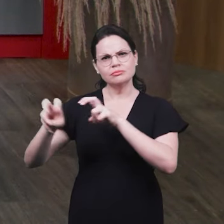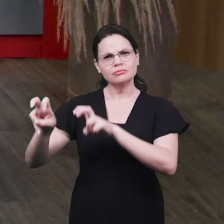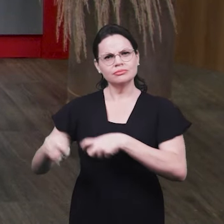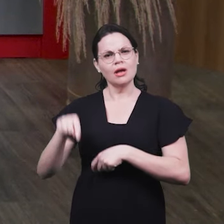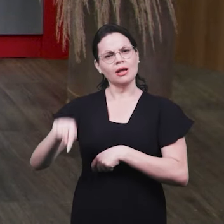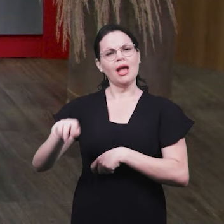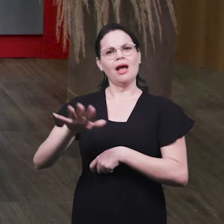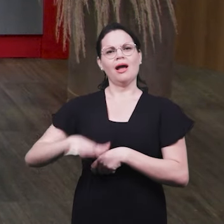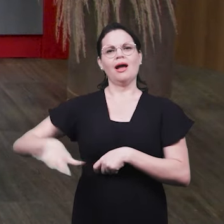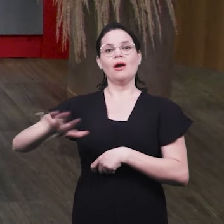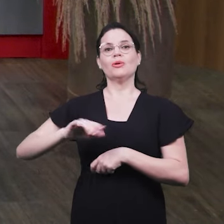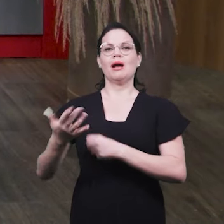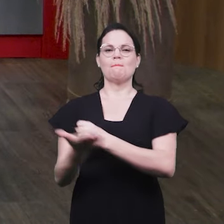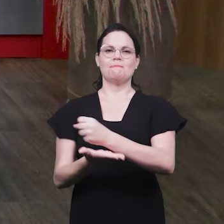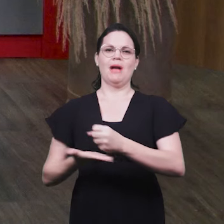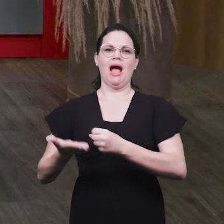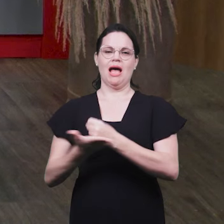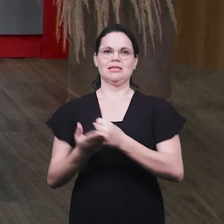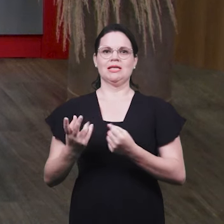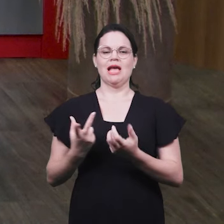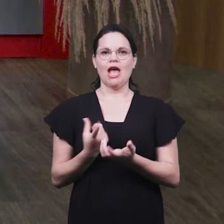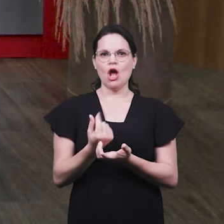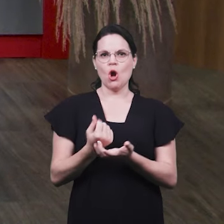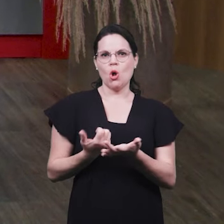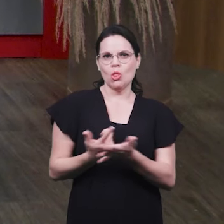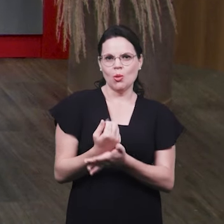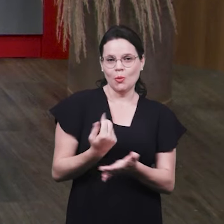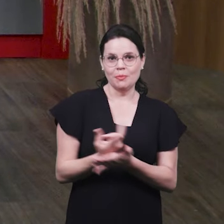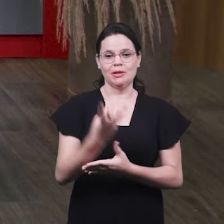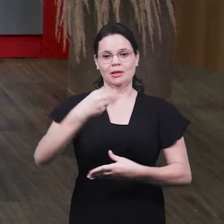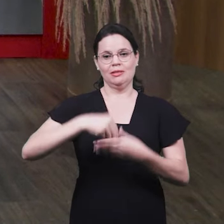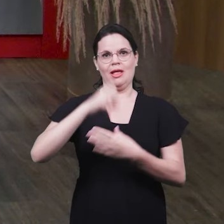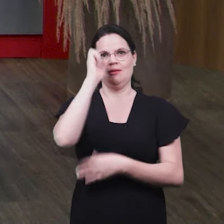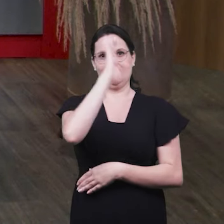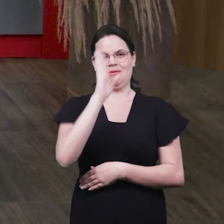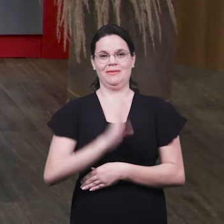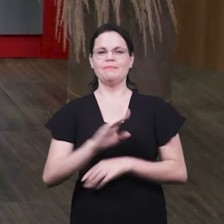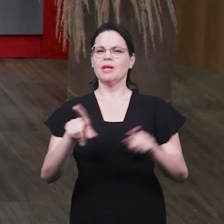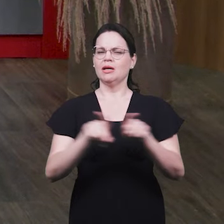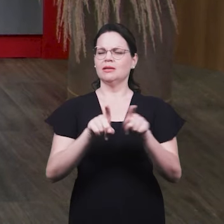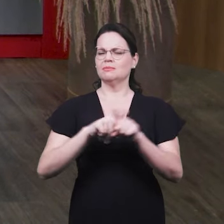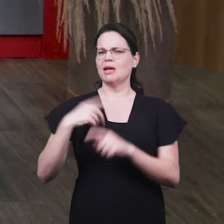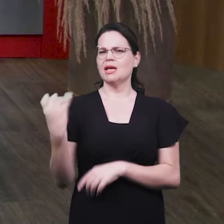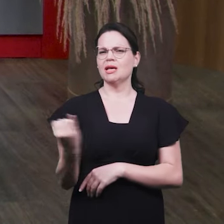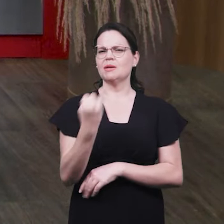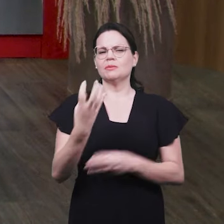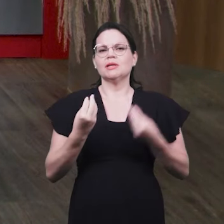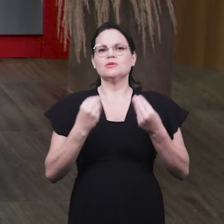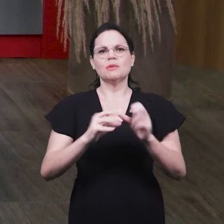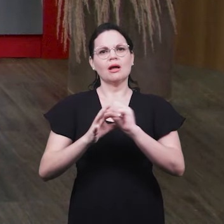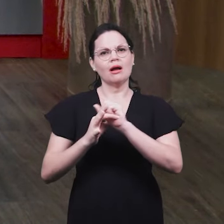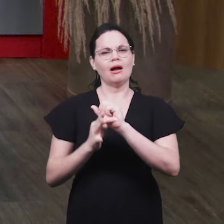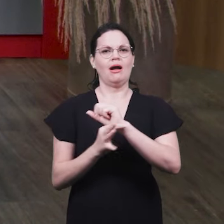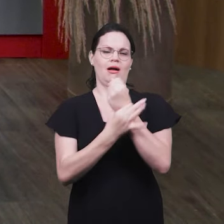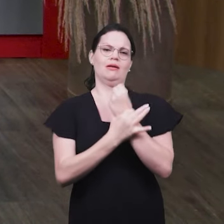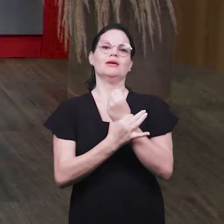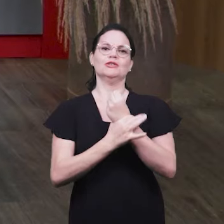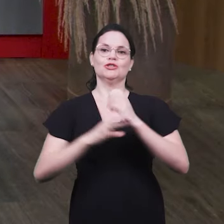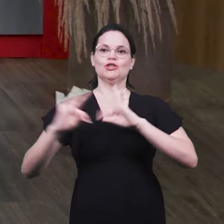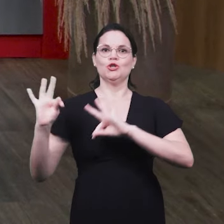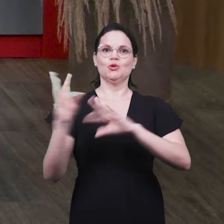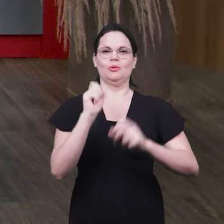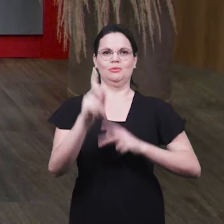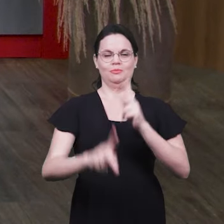A agropecuária é a base da nossa economia e é fundamental para garantir a segurança de